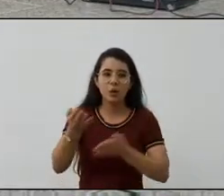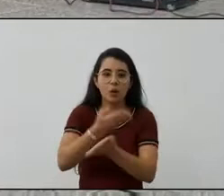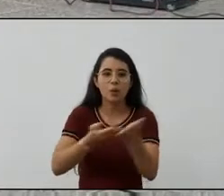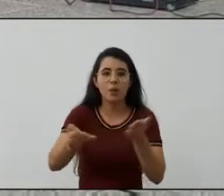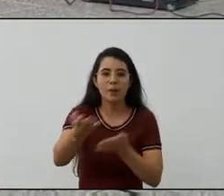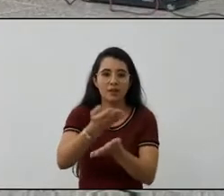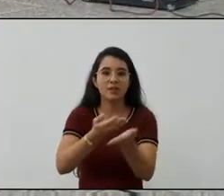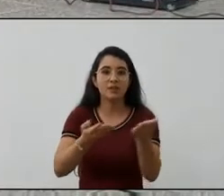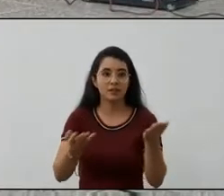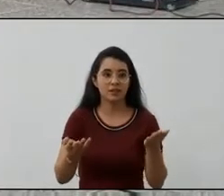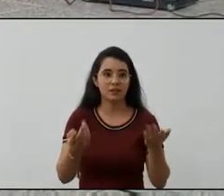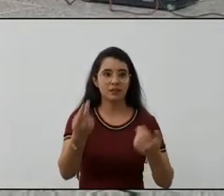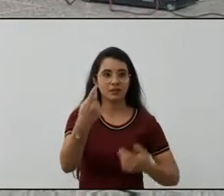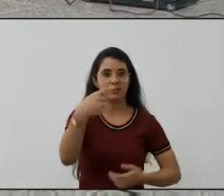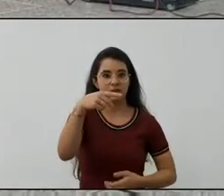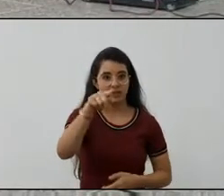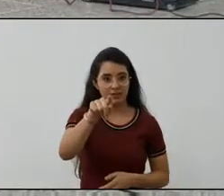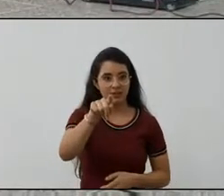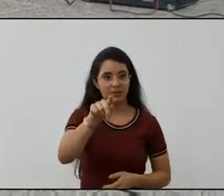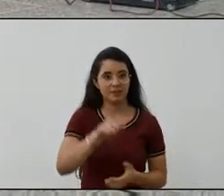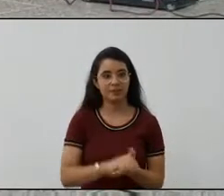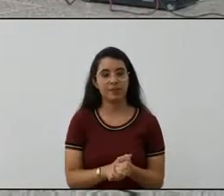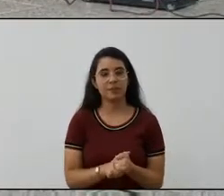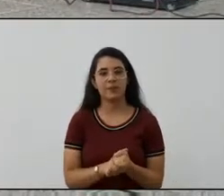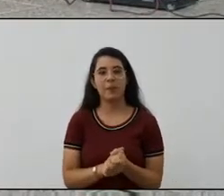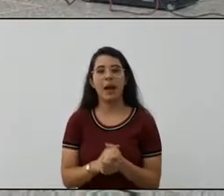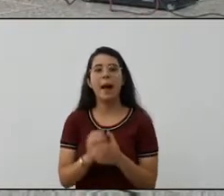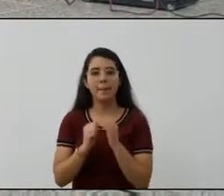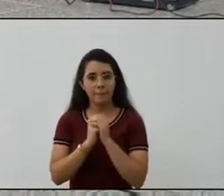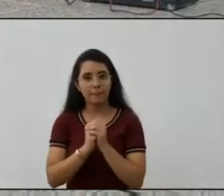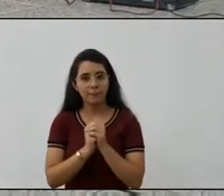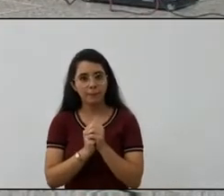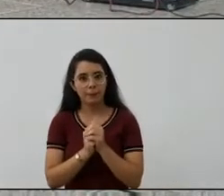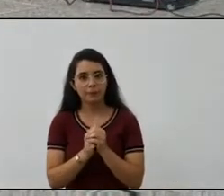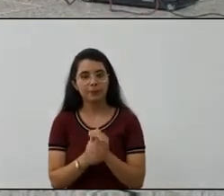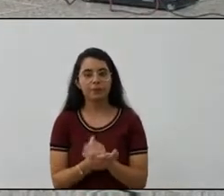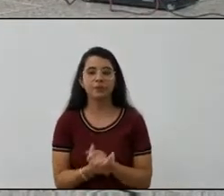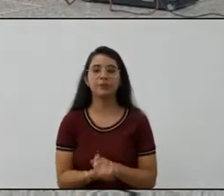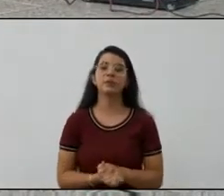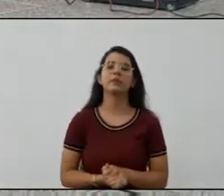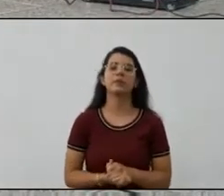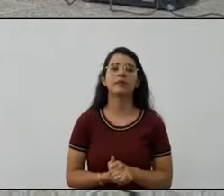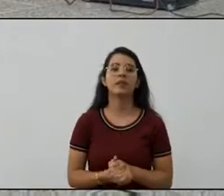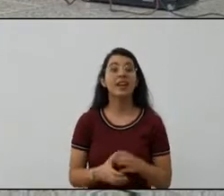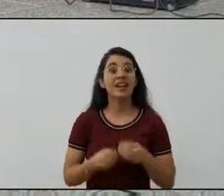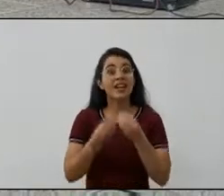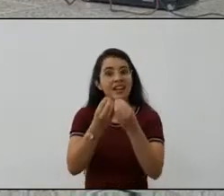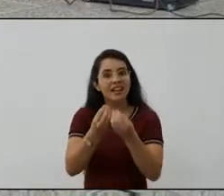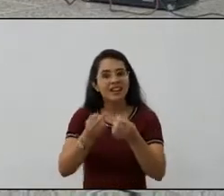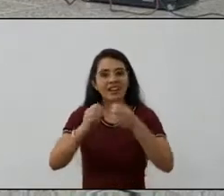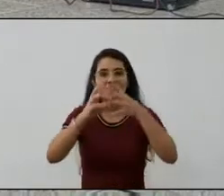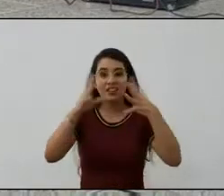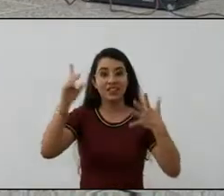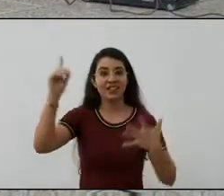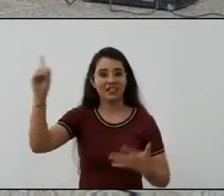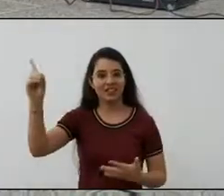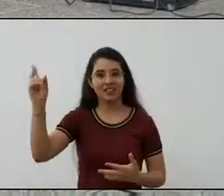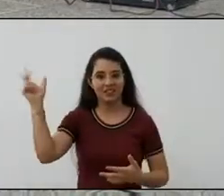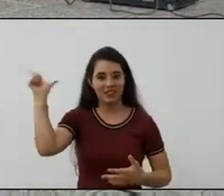Você achou João 14, 15 a seguir? Diz amém? Agora dá outro glória a Deus aí para vocês já ir acostumando.